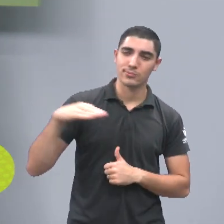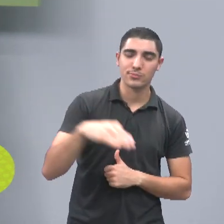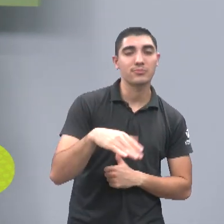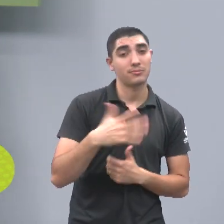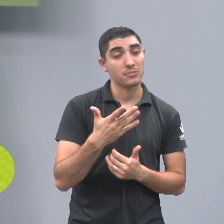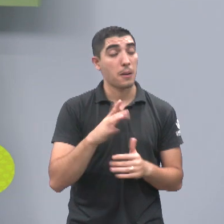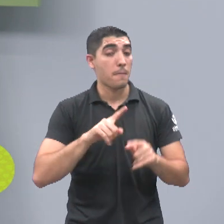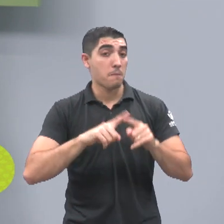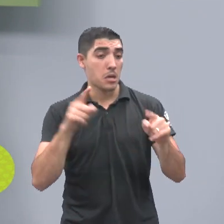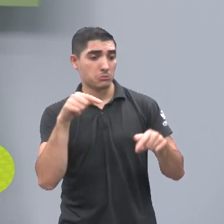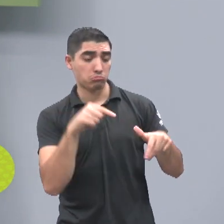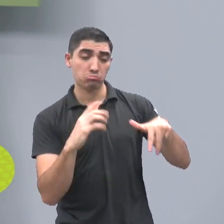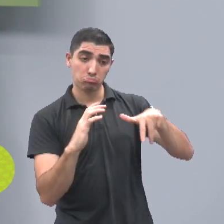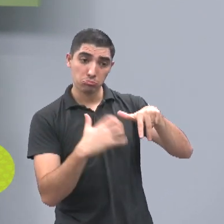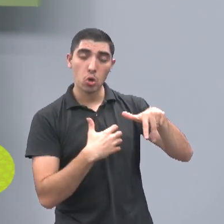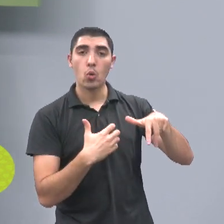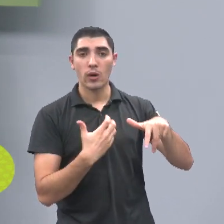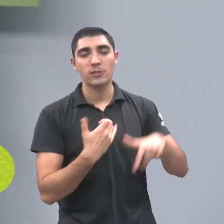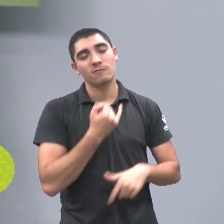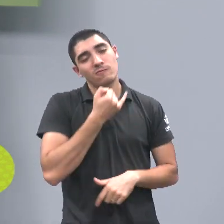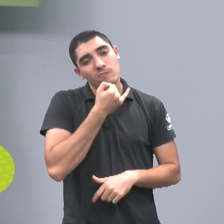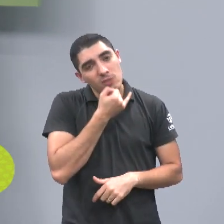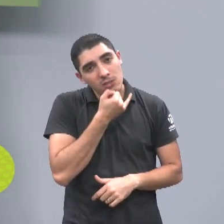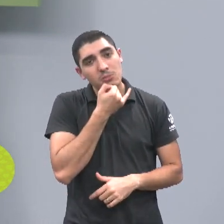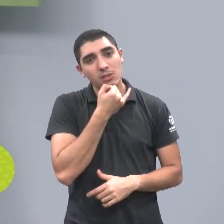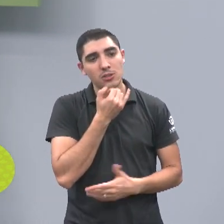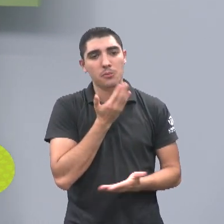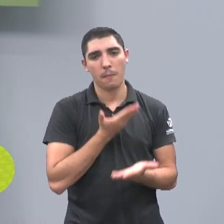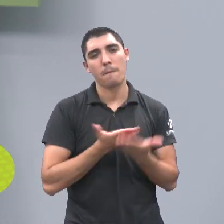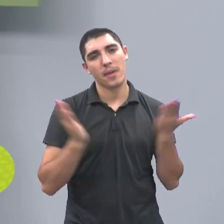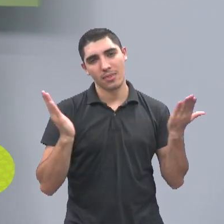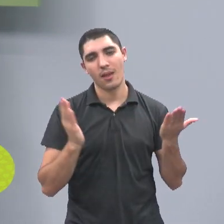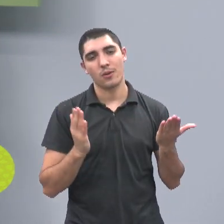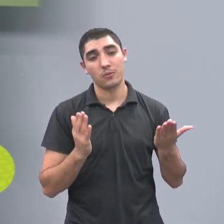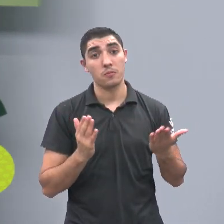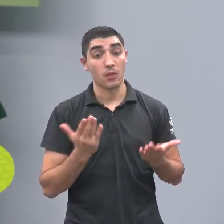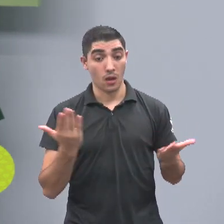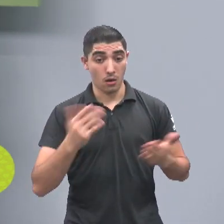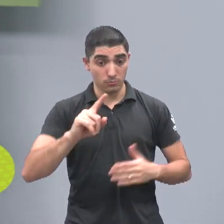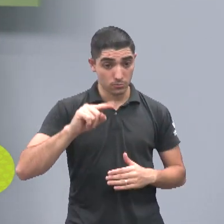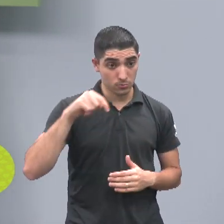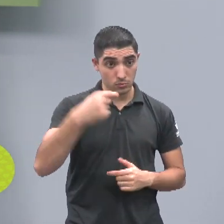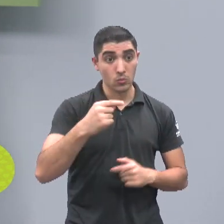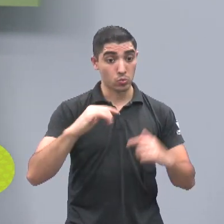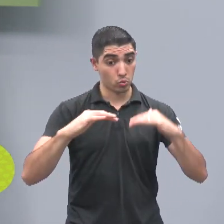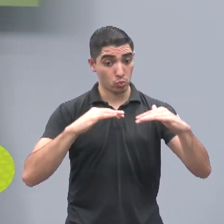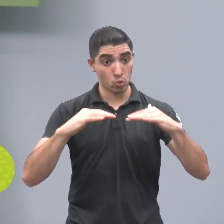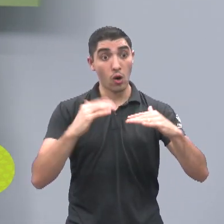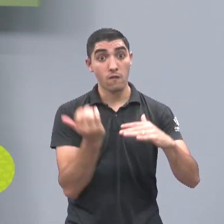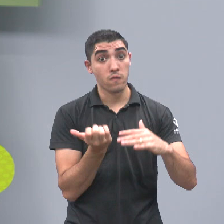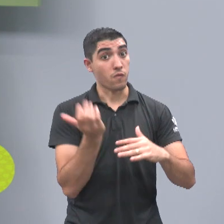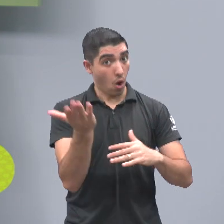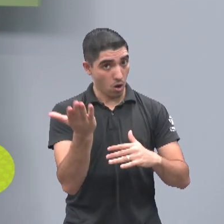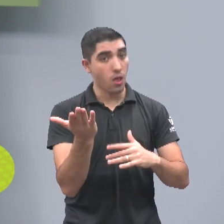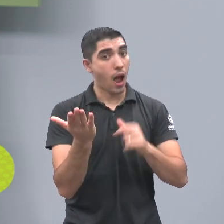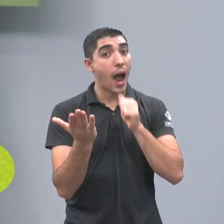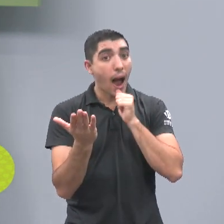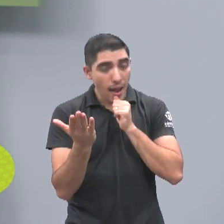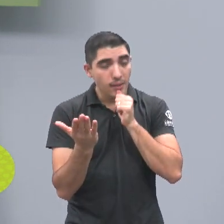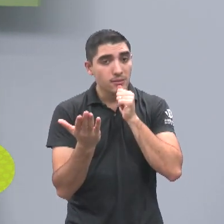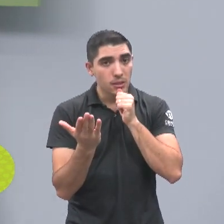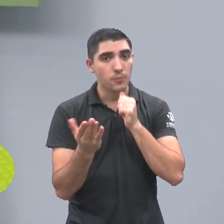o Joseense acabou, infelizmente, perdendo. E agora tem mais um jogo fora de casa, o último dessa sequência aí, né?